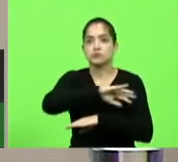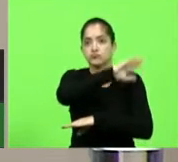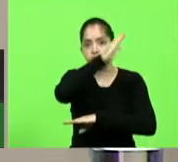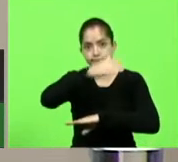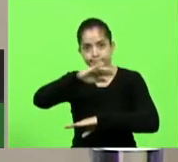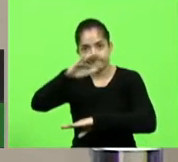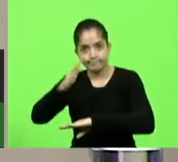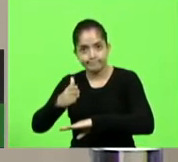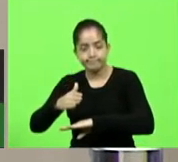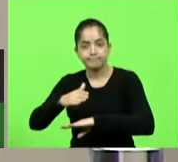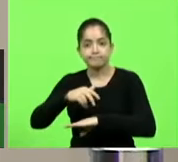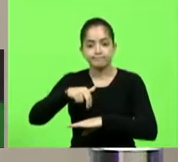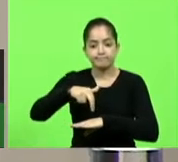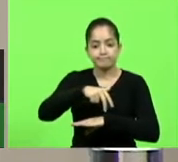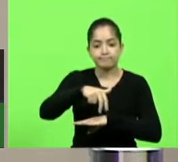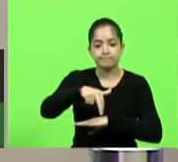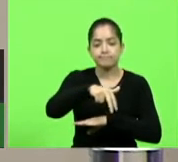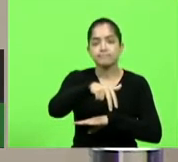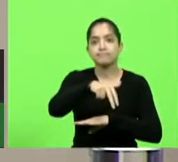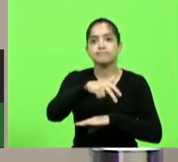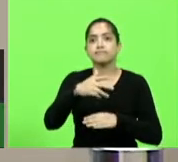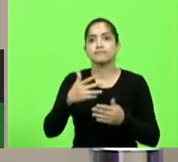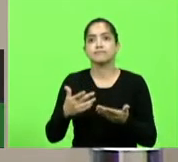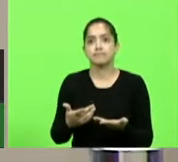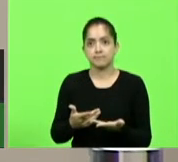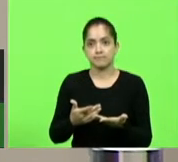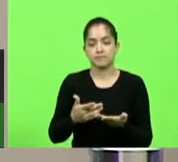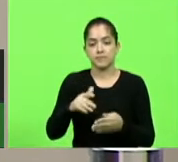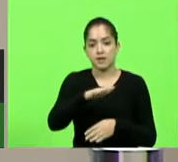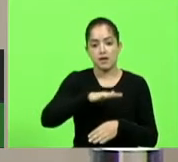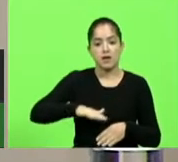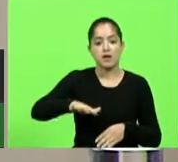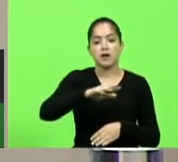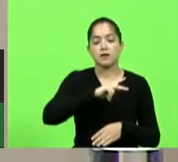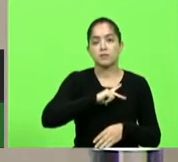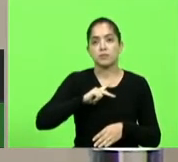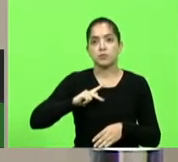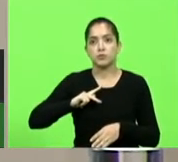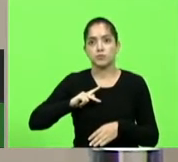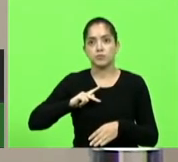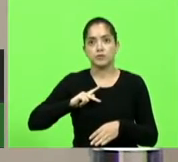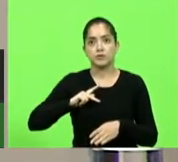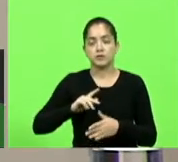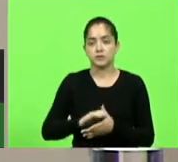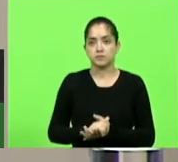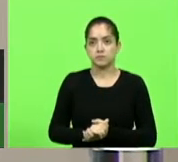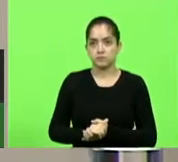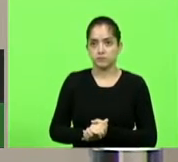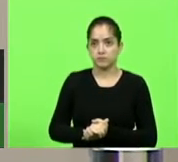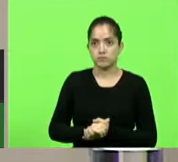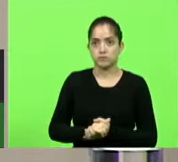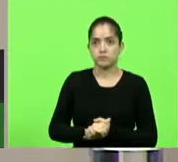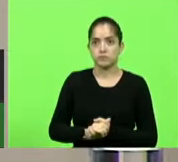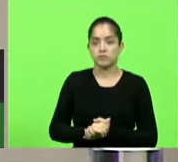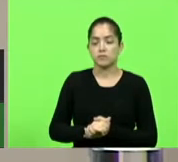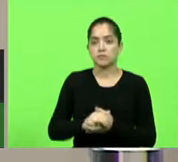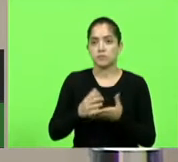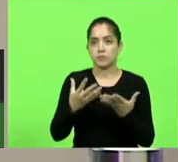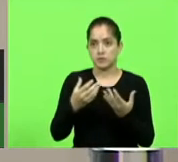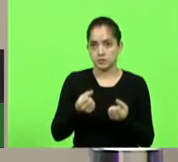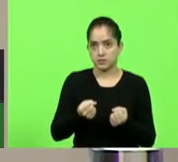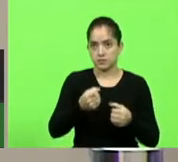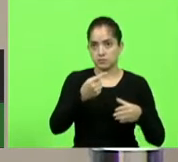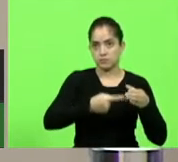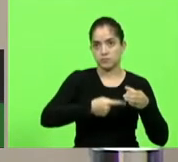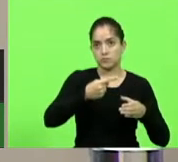Catarina e em trilhas localizadas em área pública em seu entorno, com pareceres favoráveis